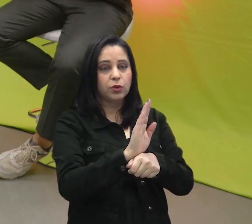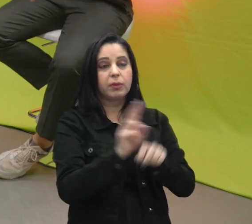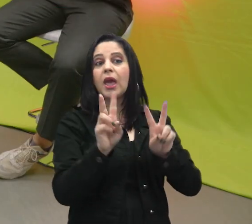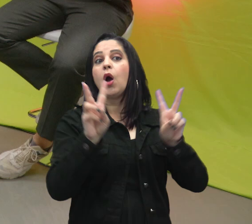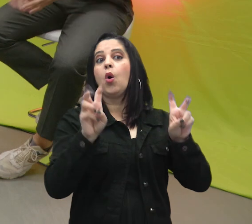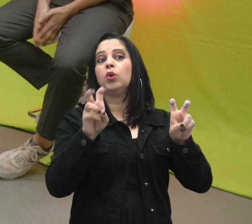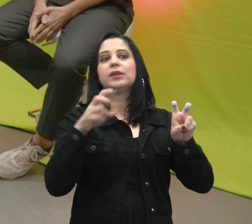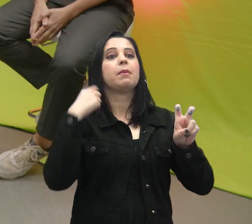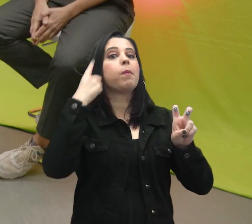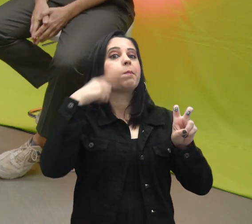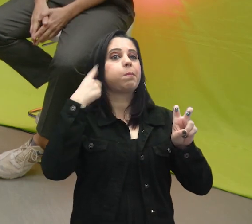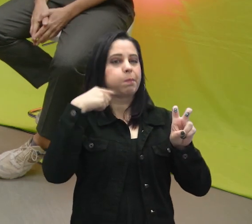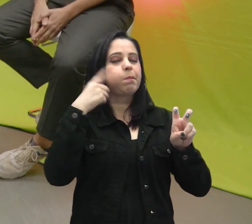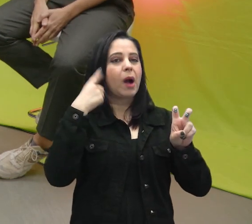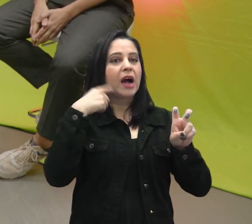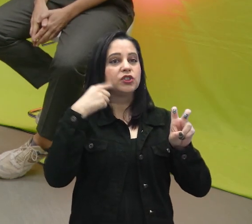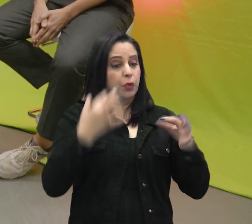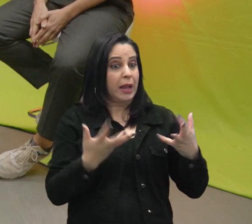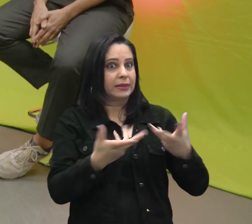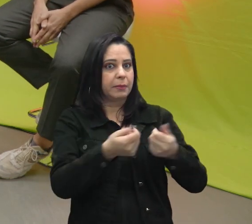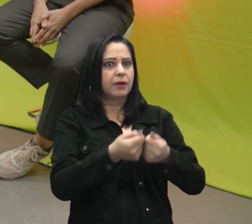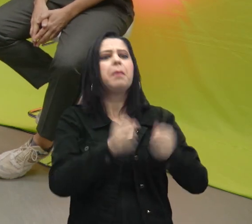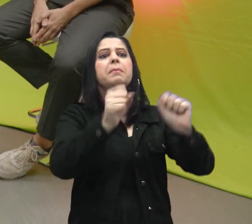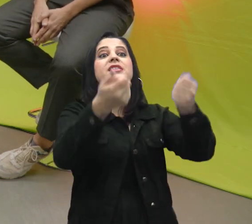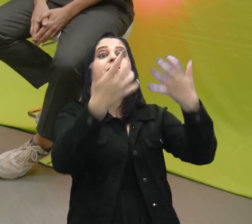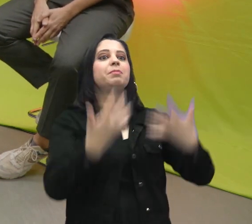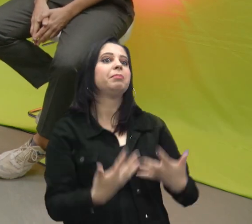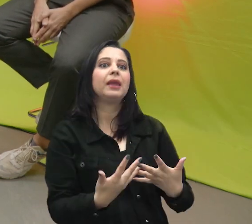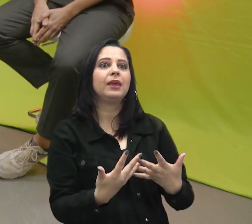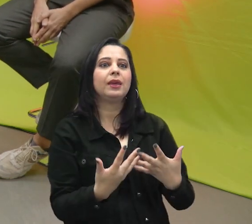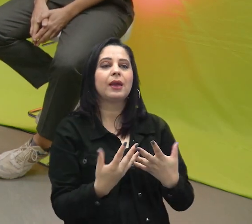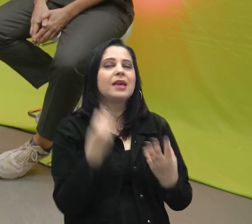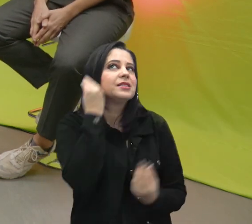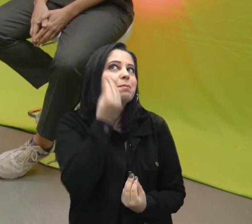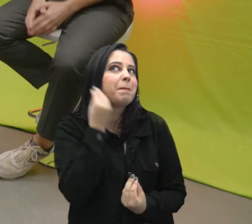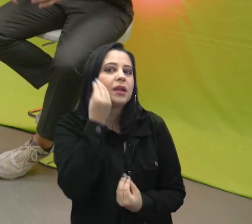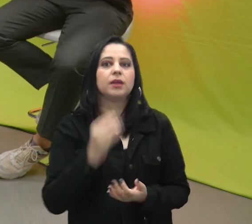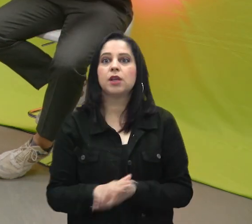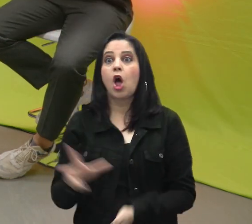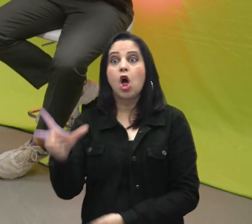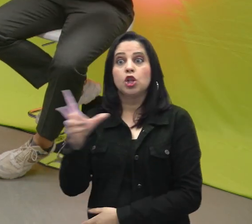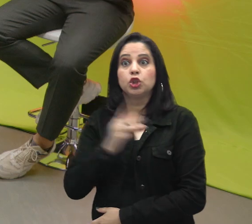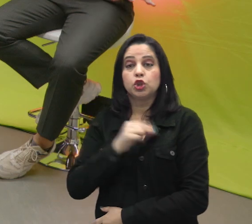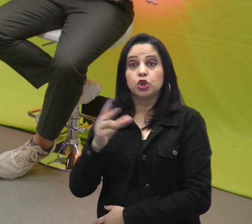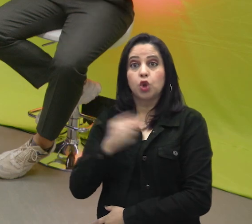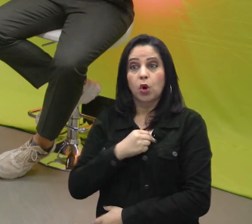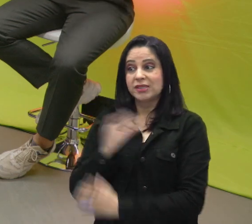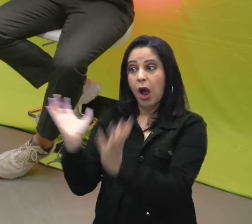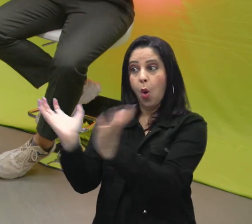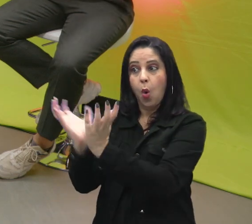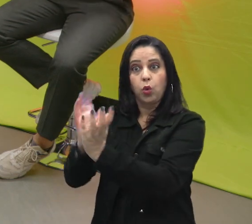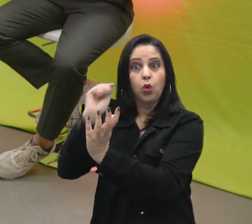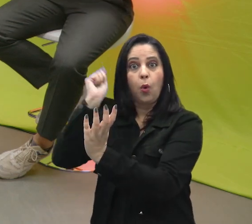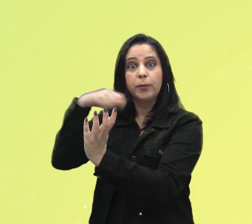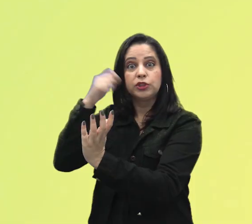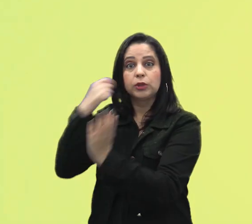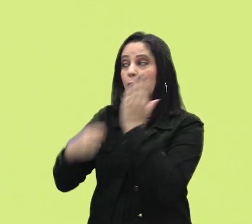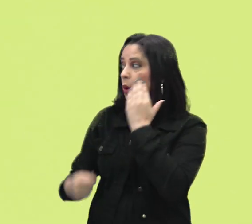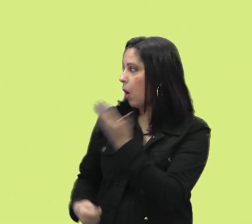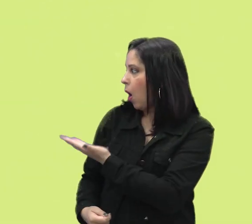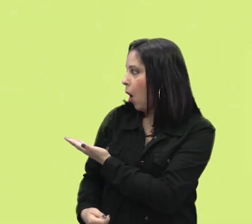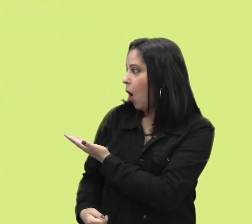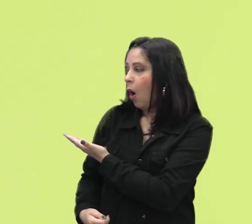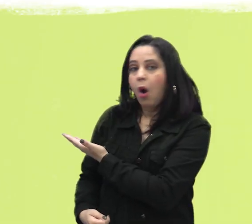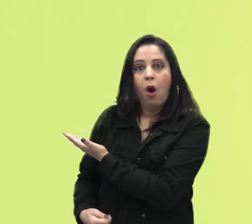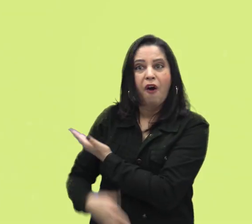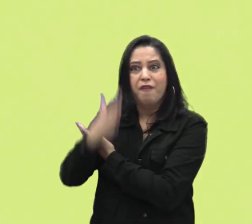recente, agora, Ele tá nos cinemas ainda. Isso, exato. Me conta como é que foi essa experiência com o Leandro Hassum, né? Cara, só gente do humor pesado, tá? Leandro Hassum, protagonista